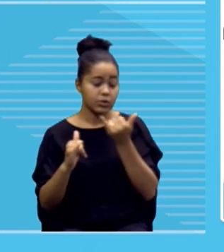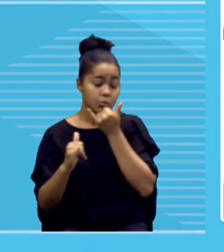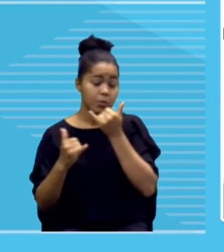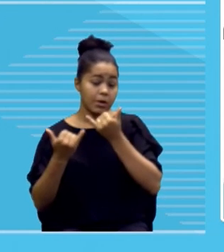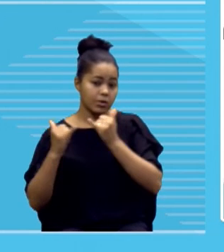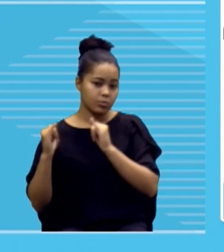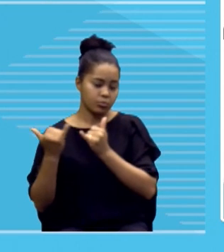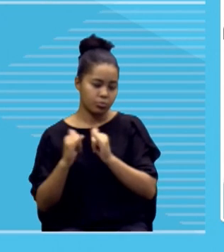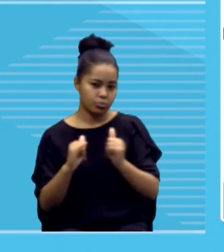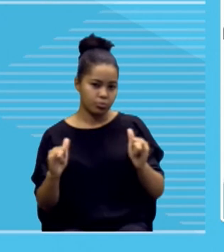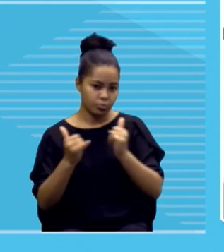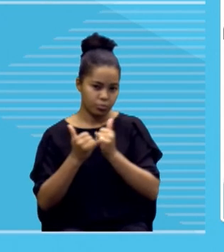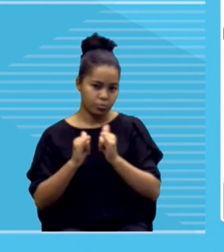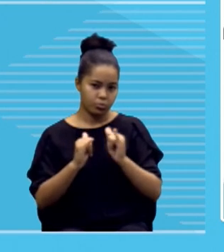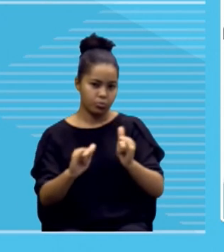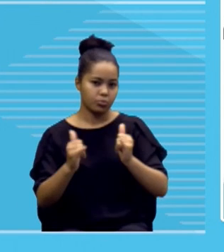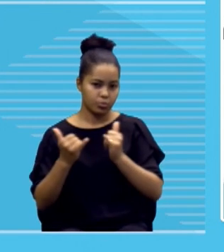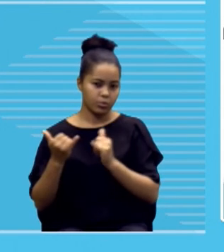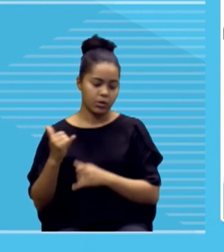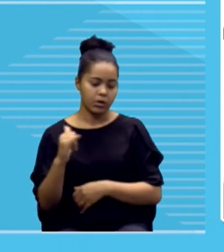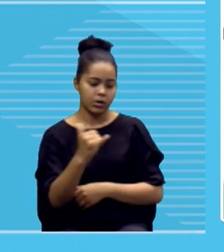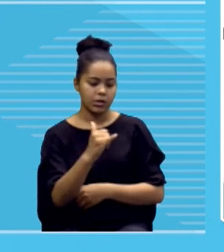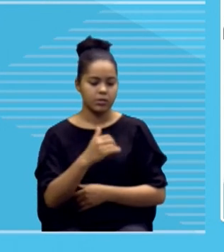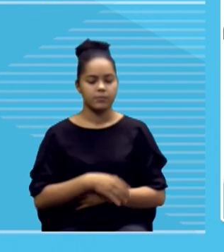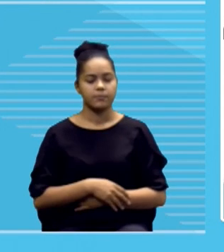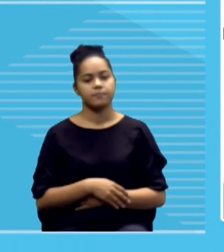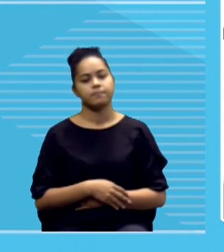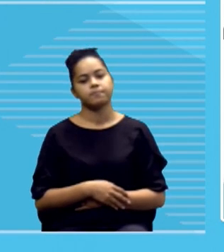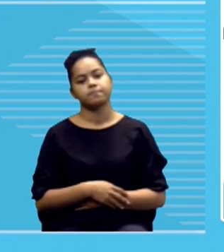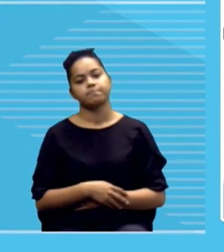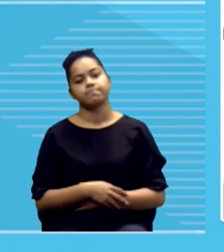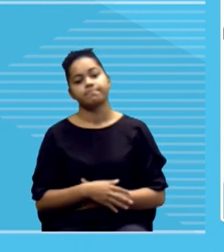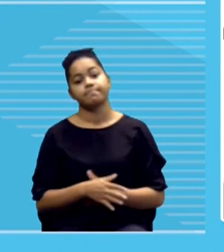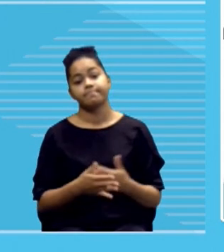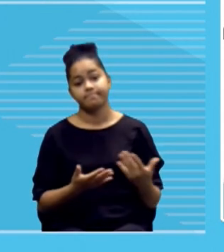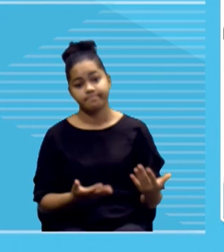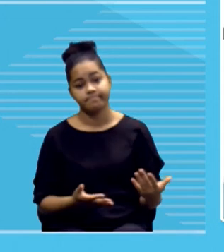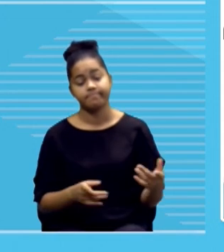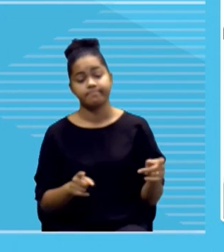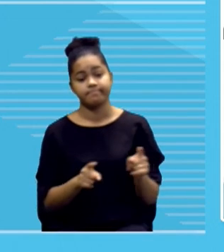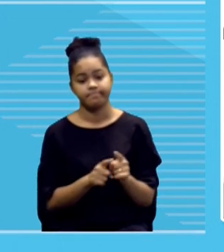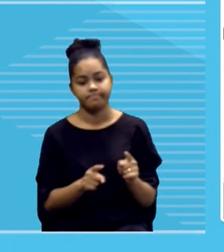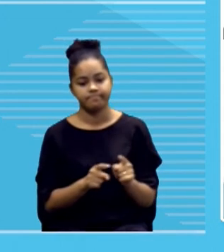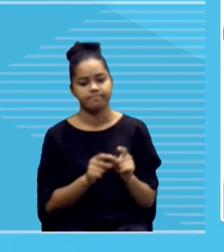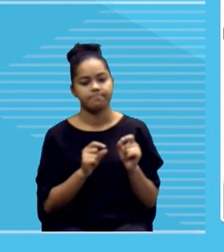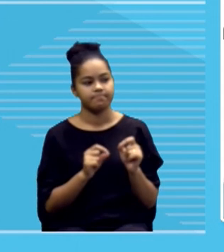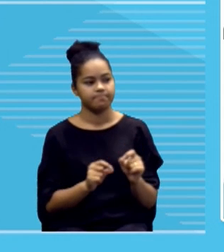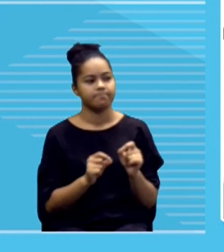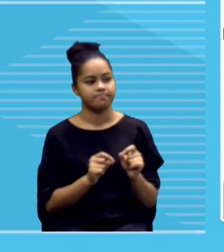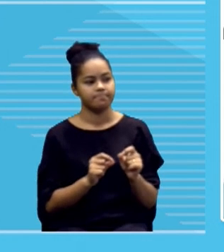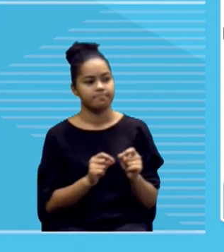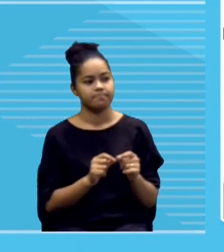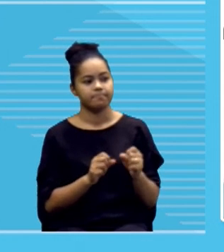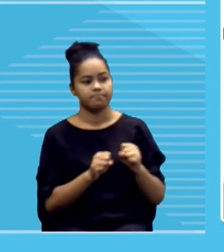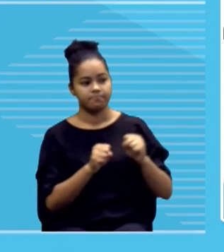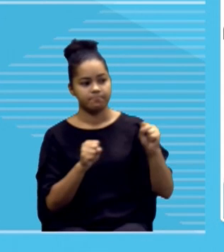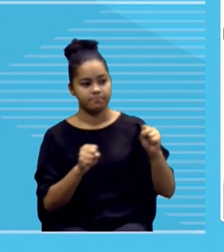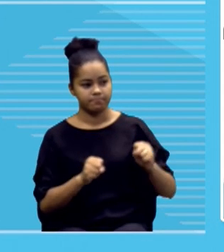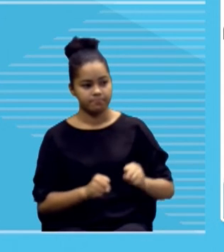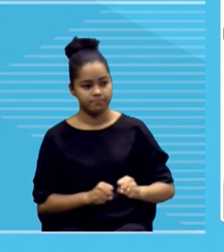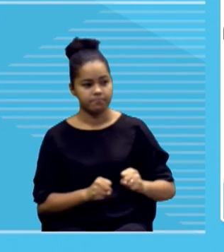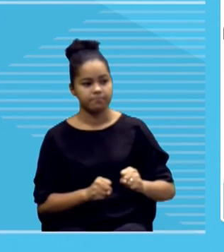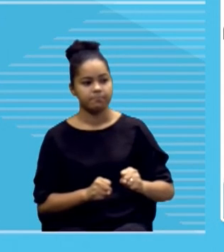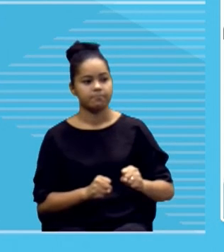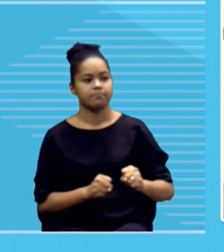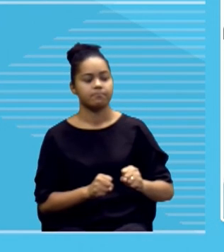Esse sistema é responsável por integrar as diferentes regiões produtoras e consumidores de energia dentro do nosso sistema,